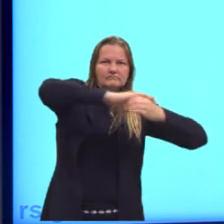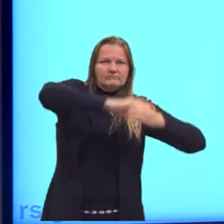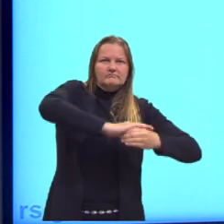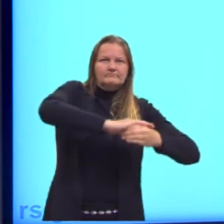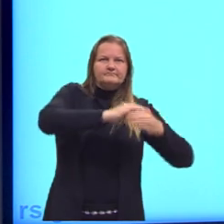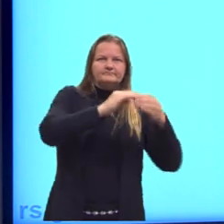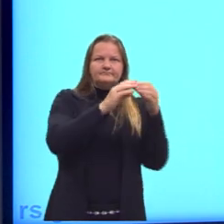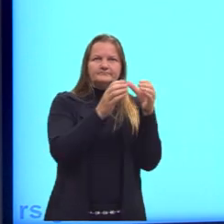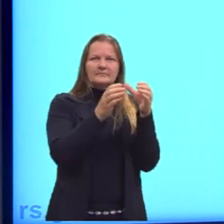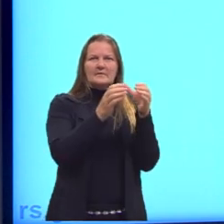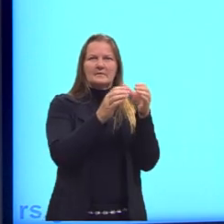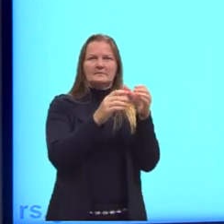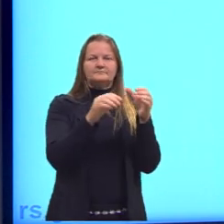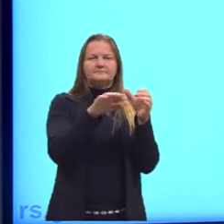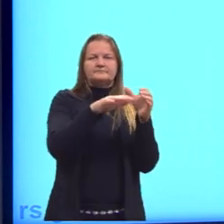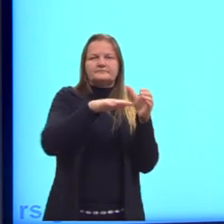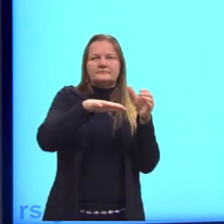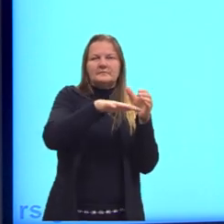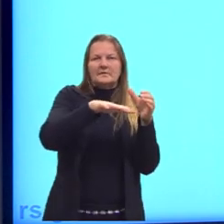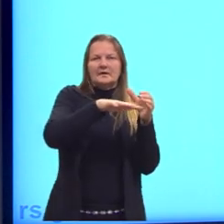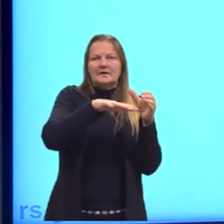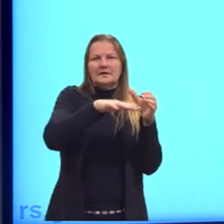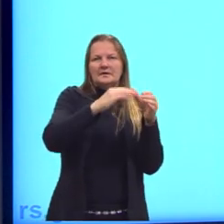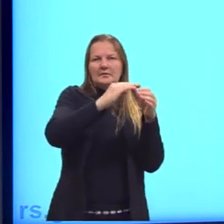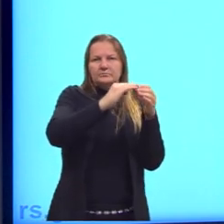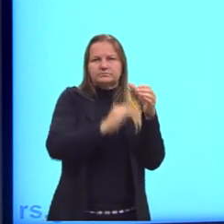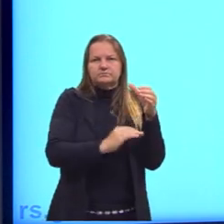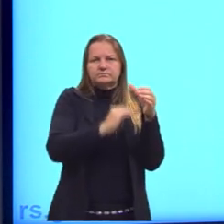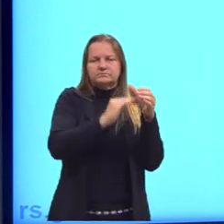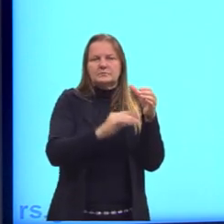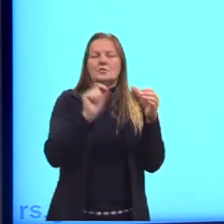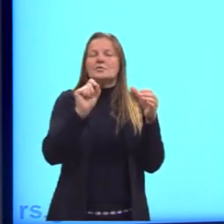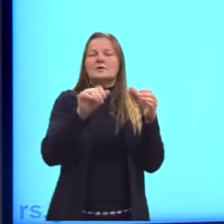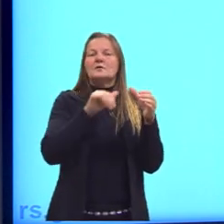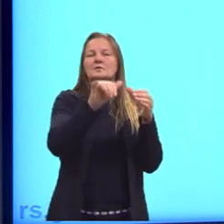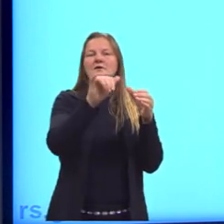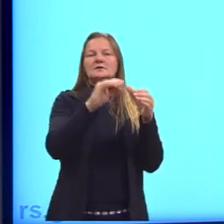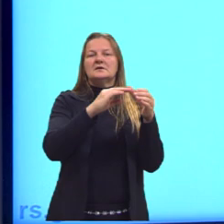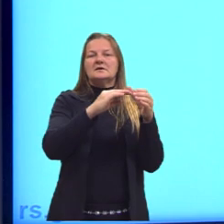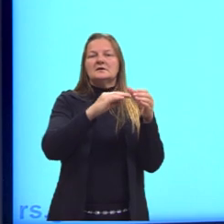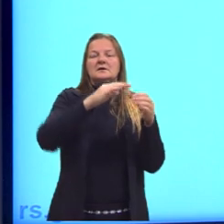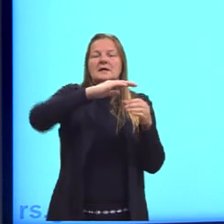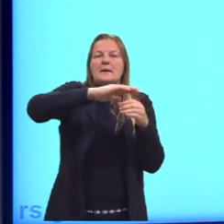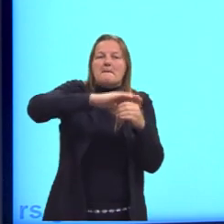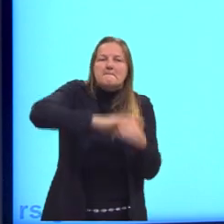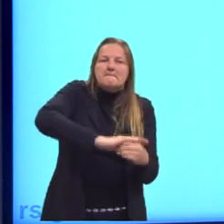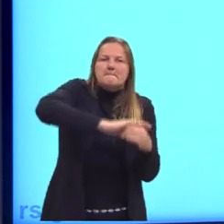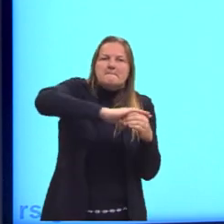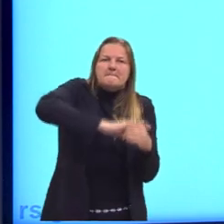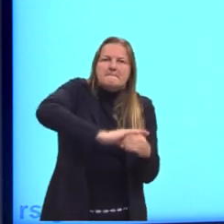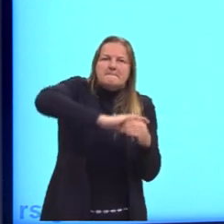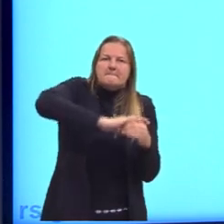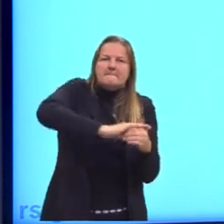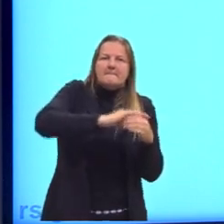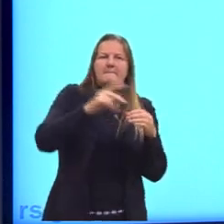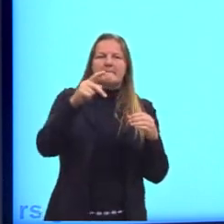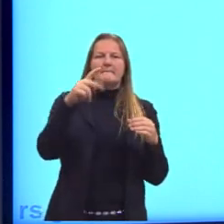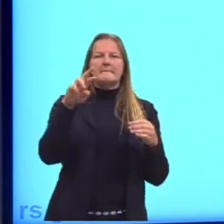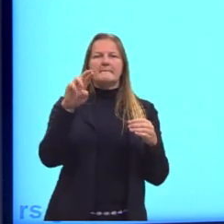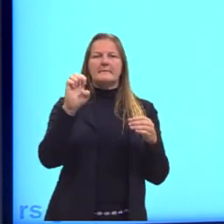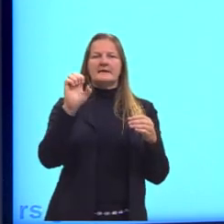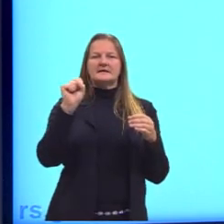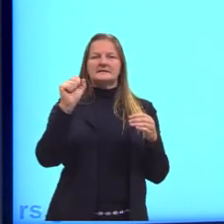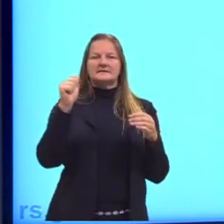aqui a gente tem uma determinada área tá o que que acontece a gente gera uma pressão neste líquido aqui